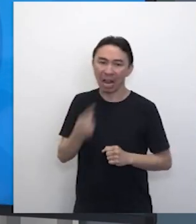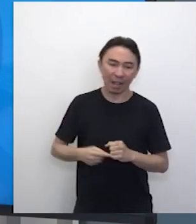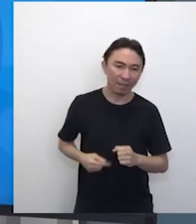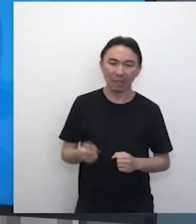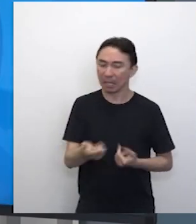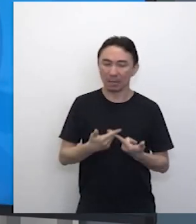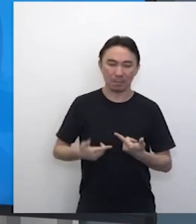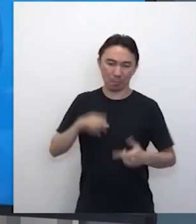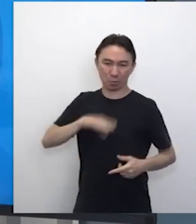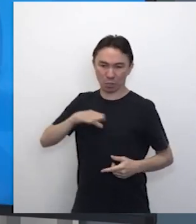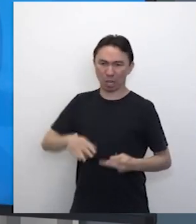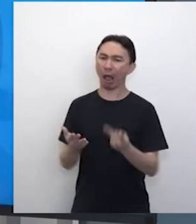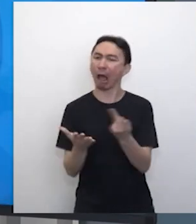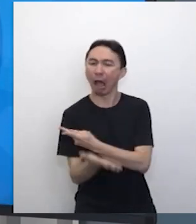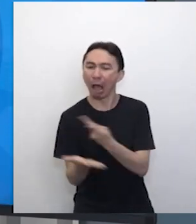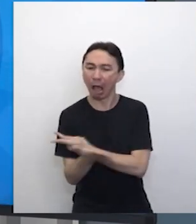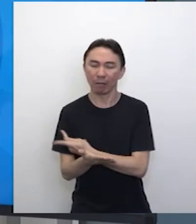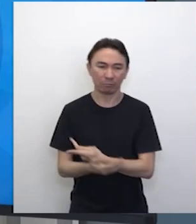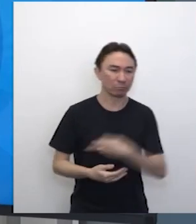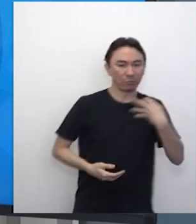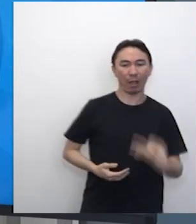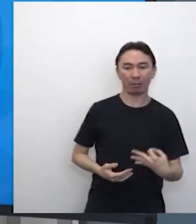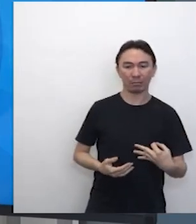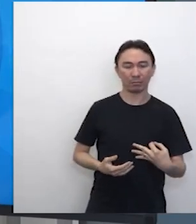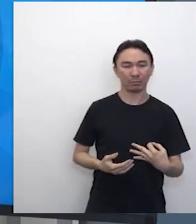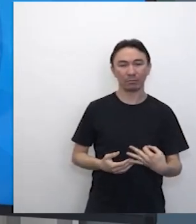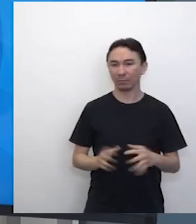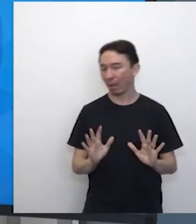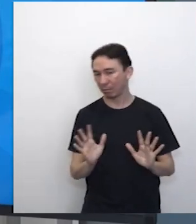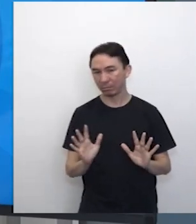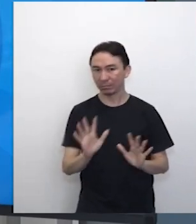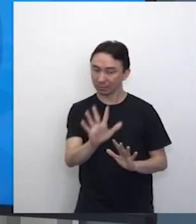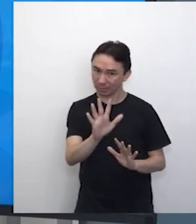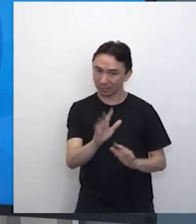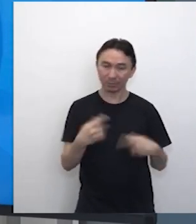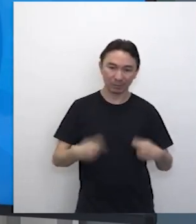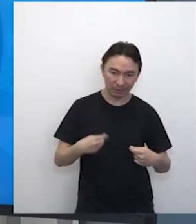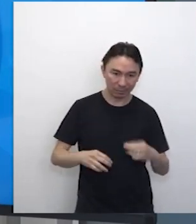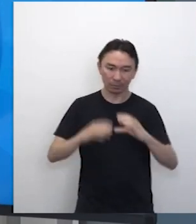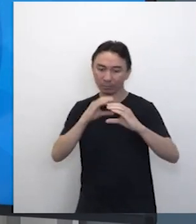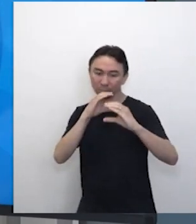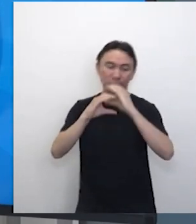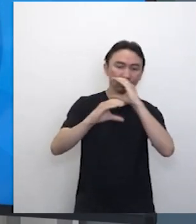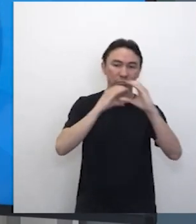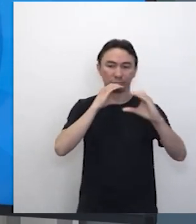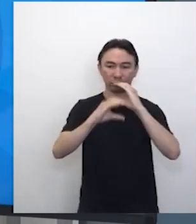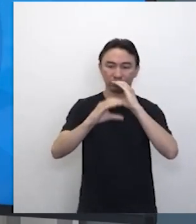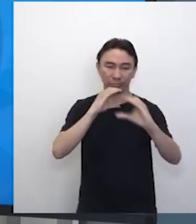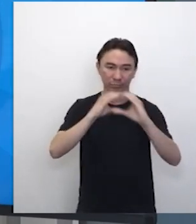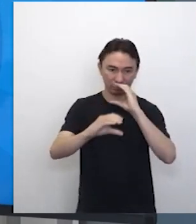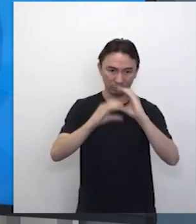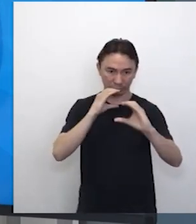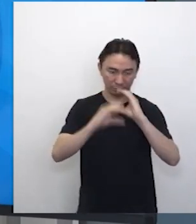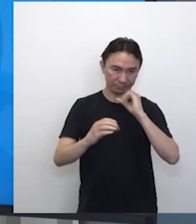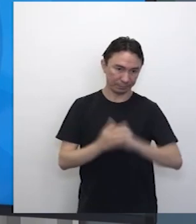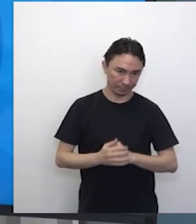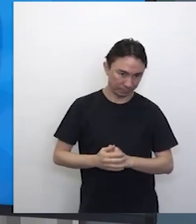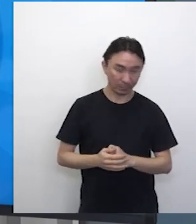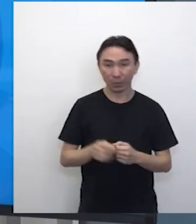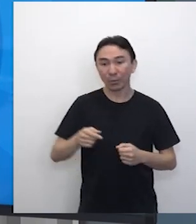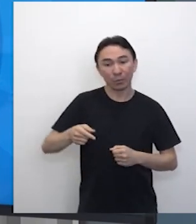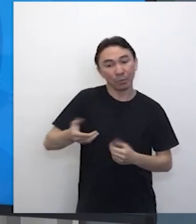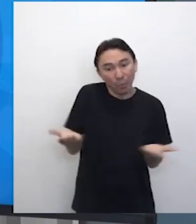de português. Ah, você não erra o português, desde que você se comunica, tá? E se comunica de maneira adequada. Nós falamos